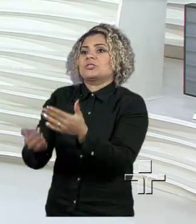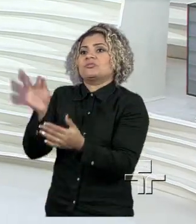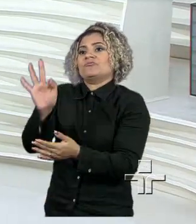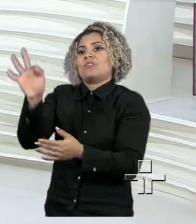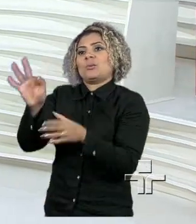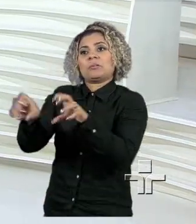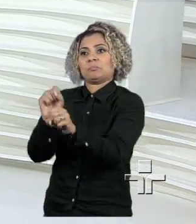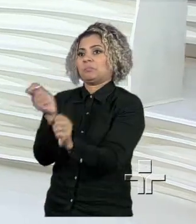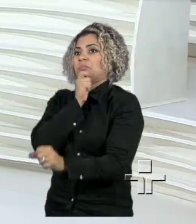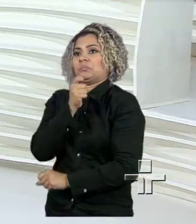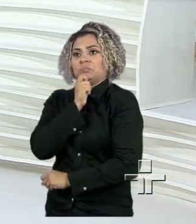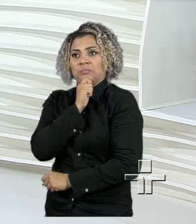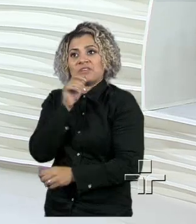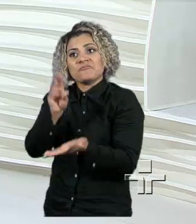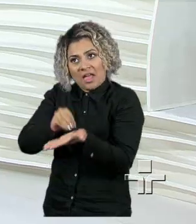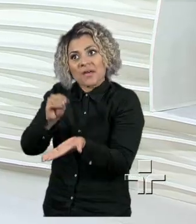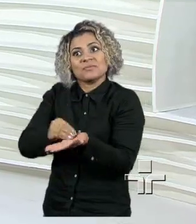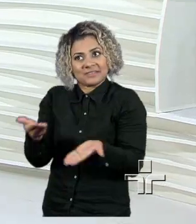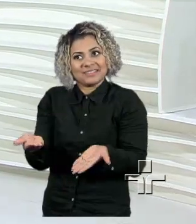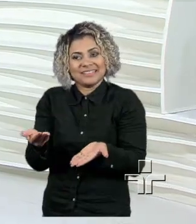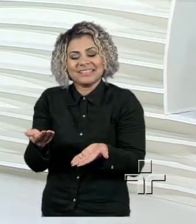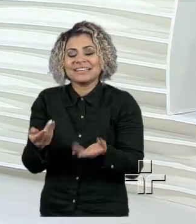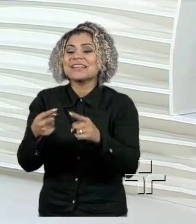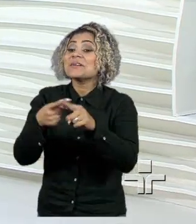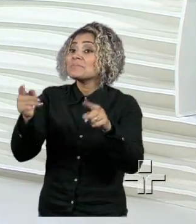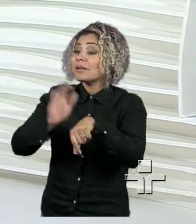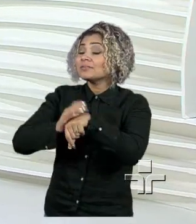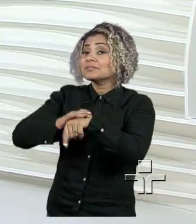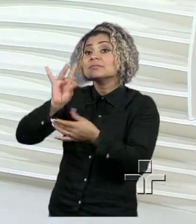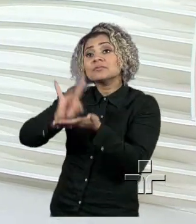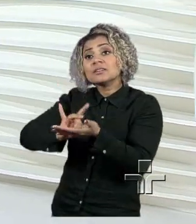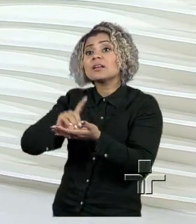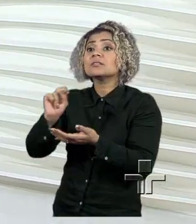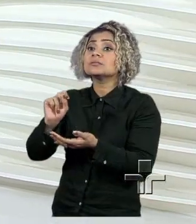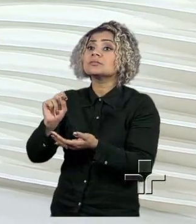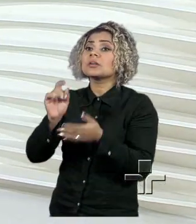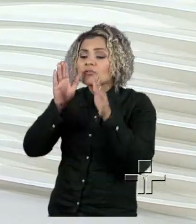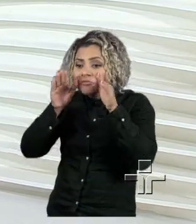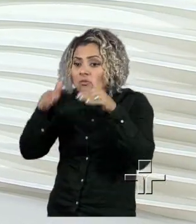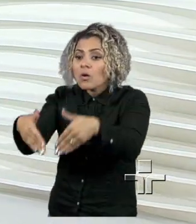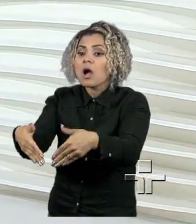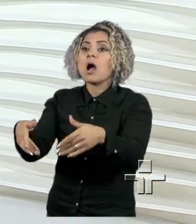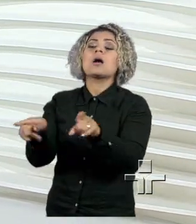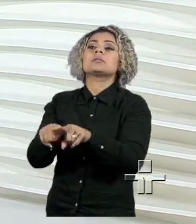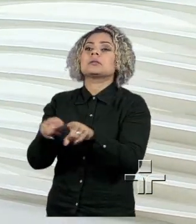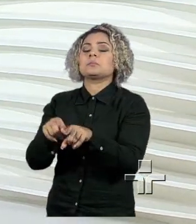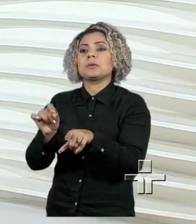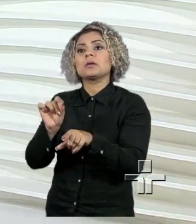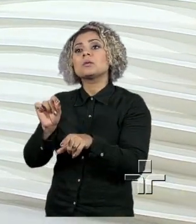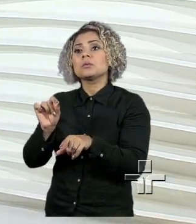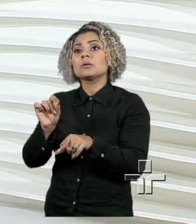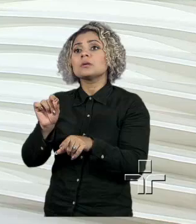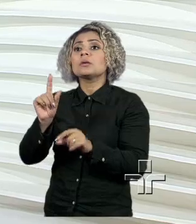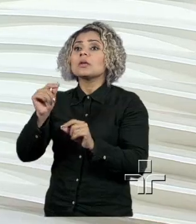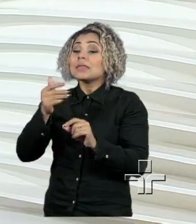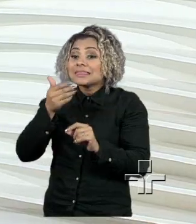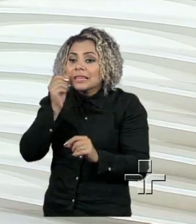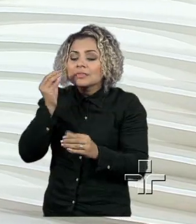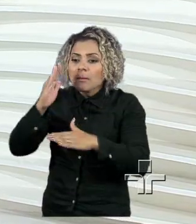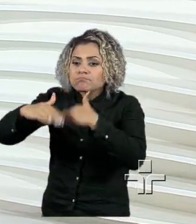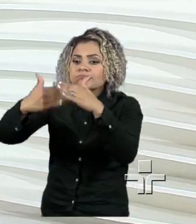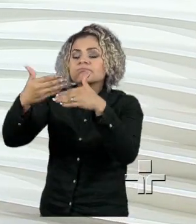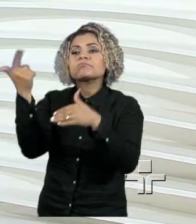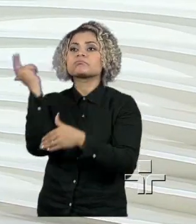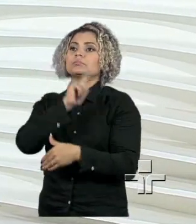não conseguindo concluir o curso. Mas eu sempre fui muito focado, Andréia, em aproveitar os recursos da melhor forma possível.